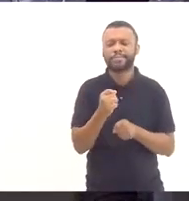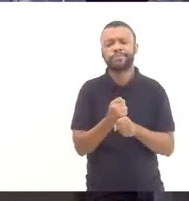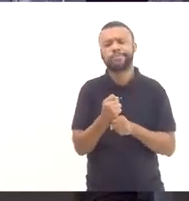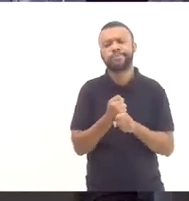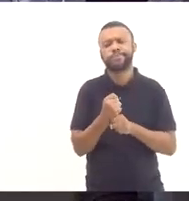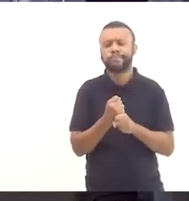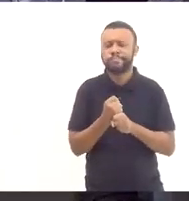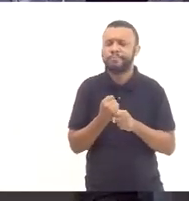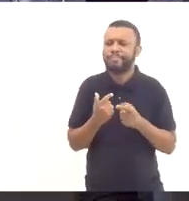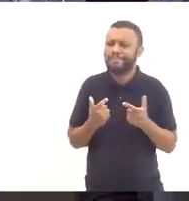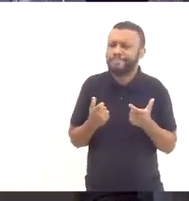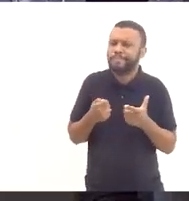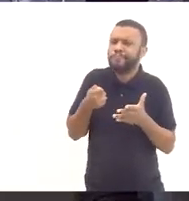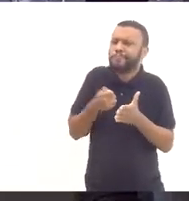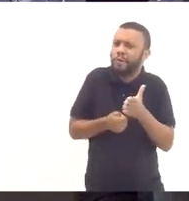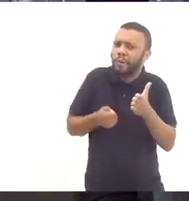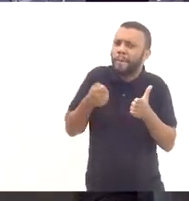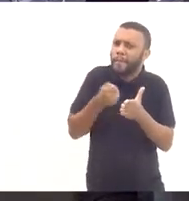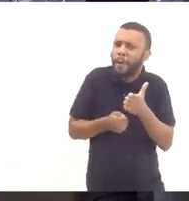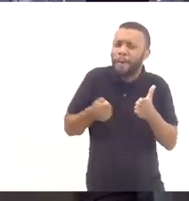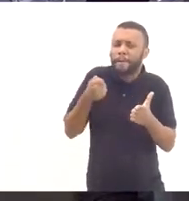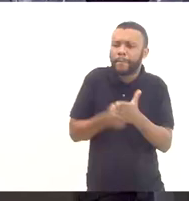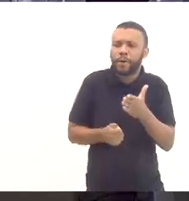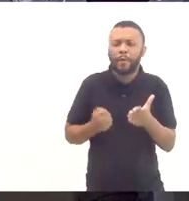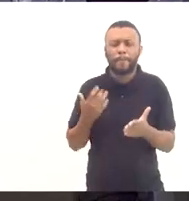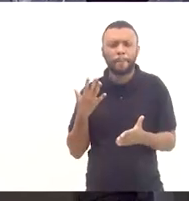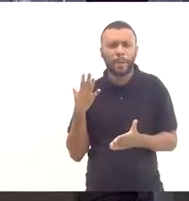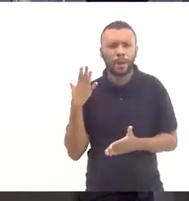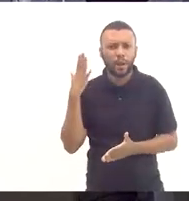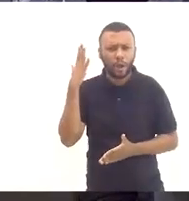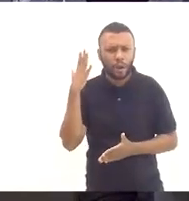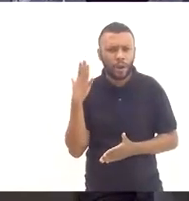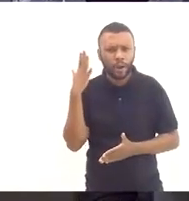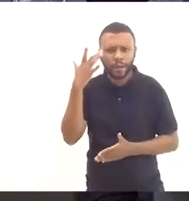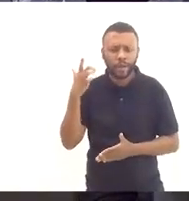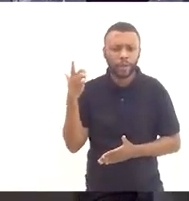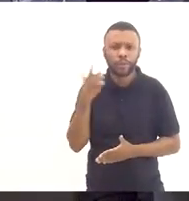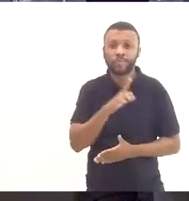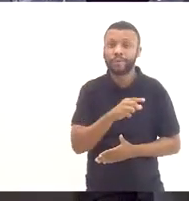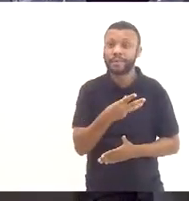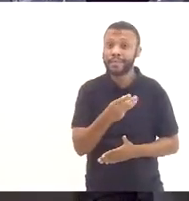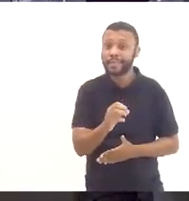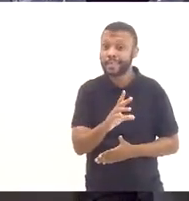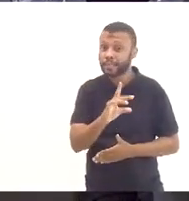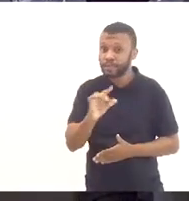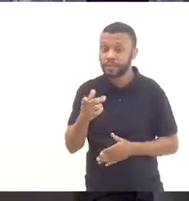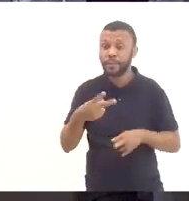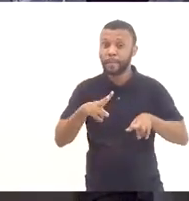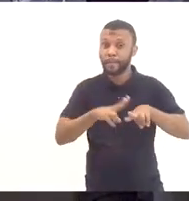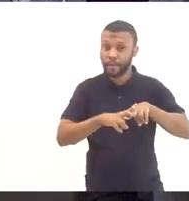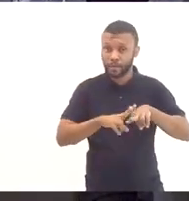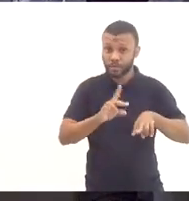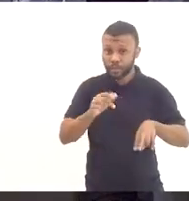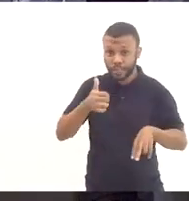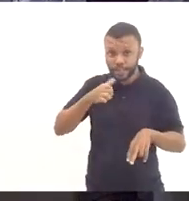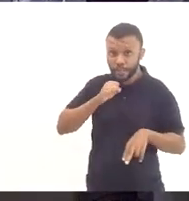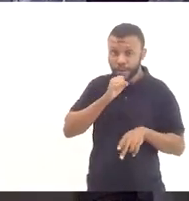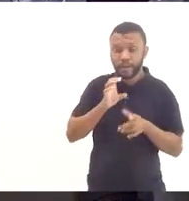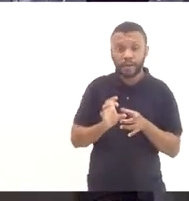de muita Guerra depois de muita luta que ele fosse executado ele ficou 30 Dias preso ele foi solto no Dia das Mães